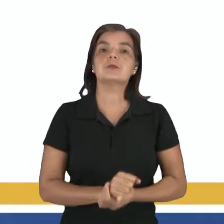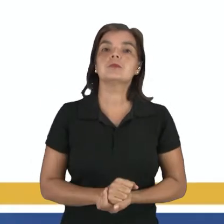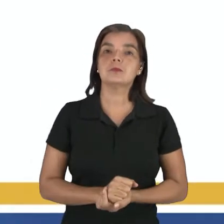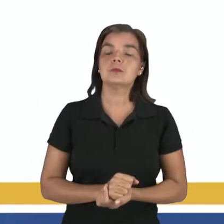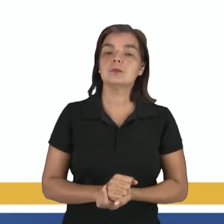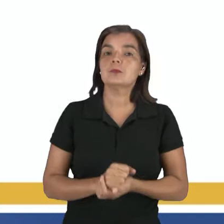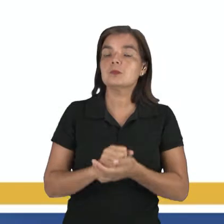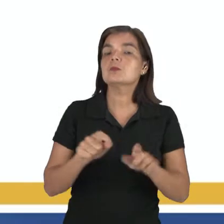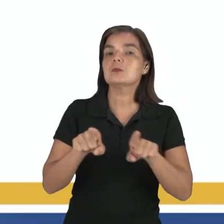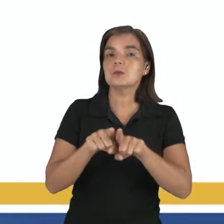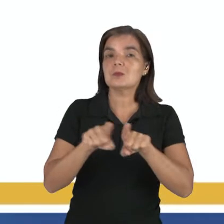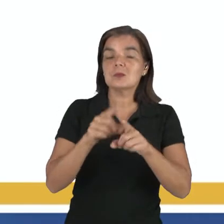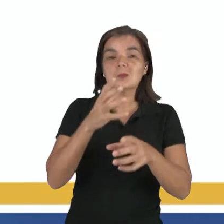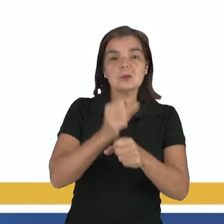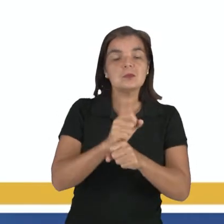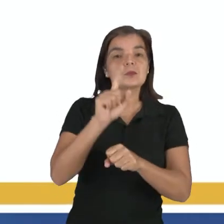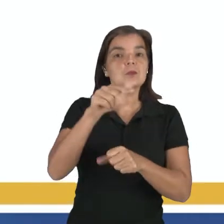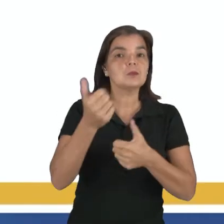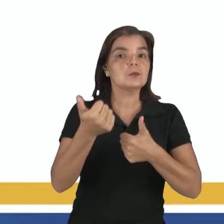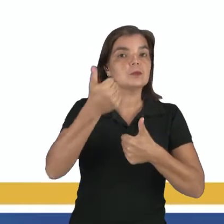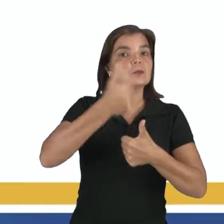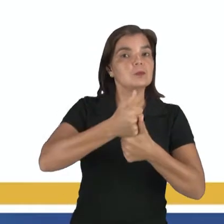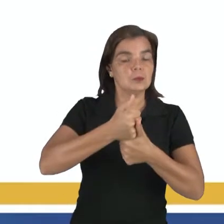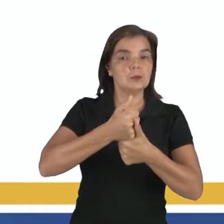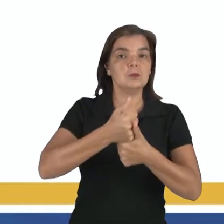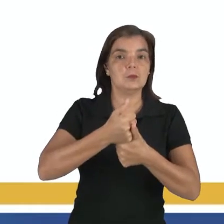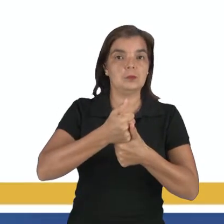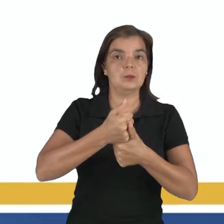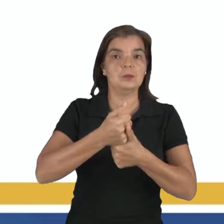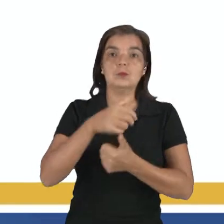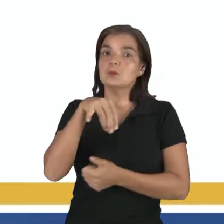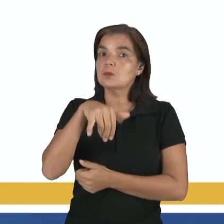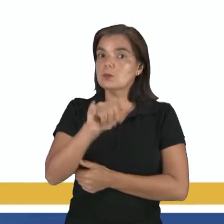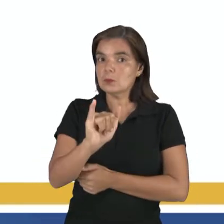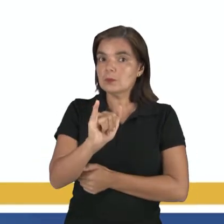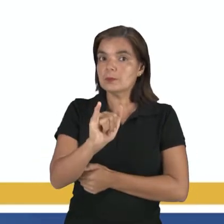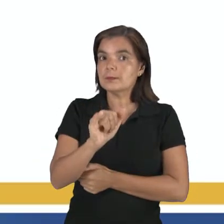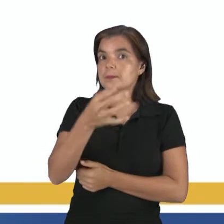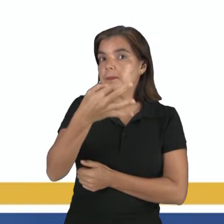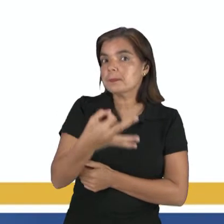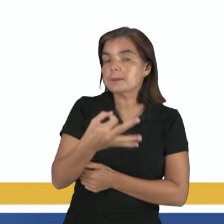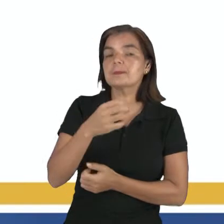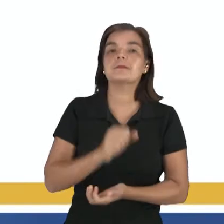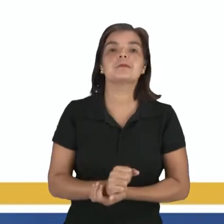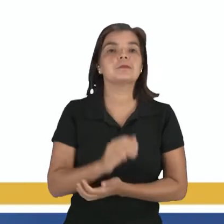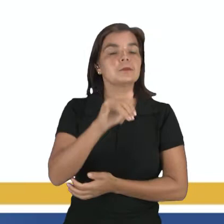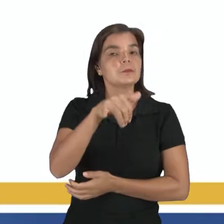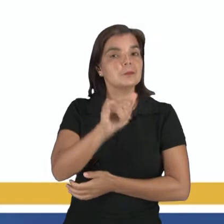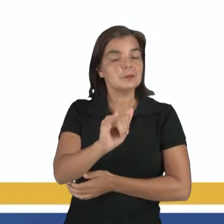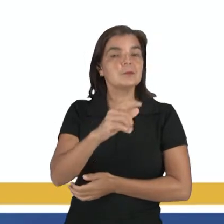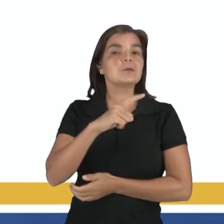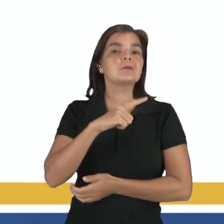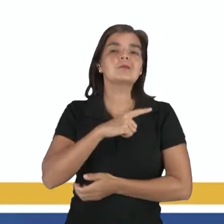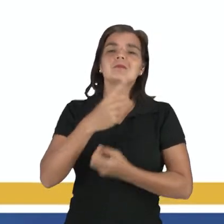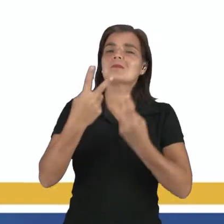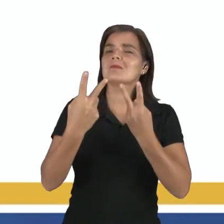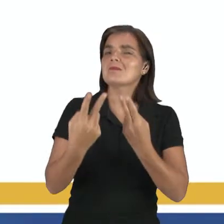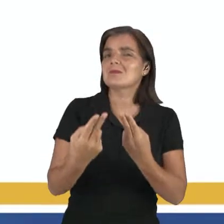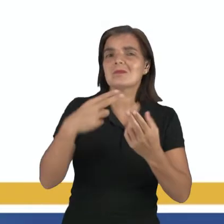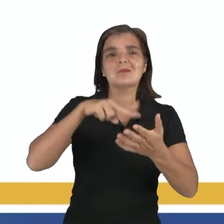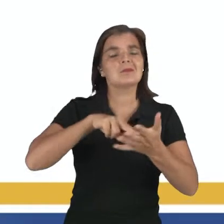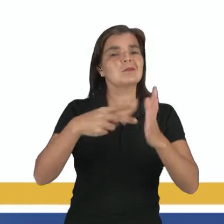nas operações, ele é substituído por um y, tá? E esse y tem a